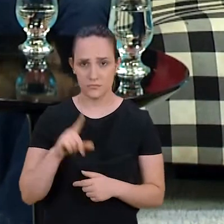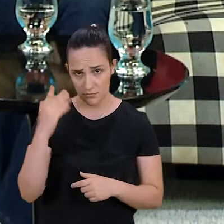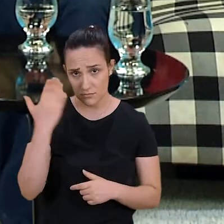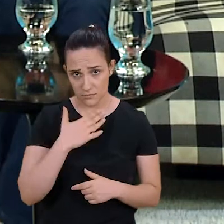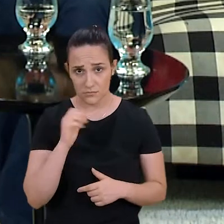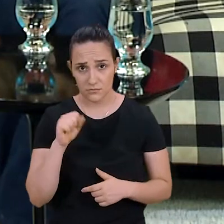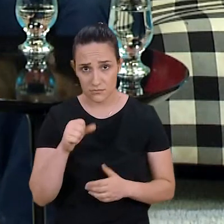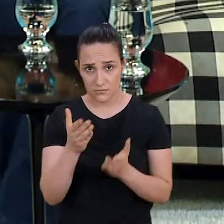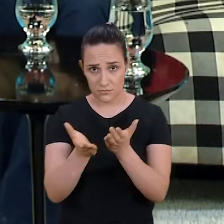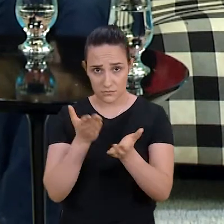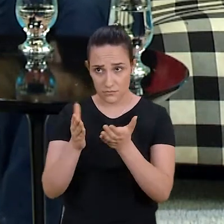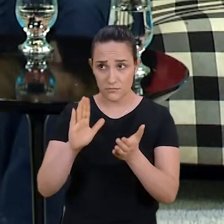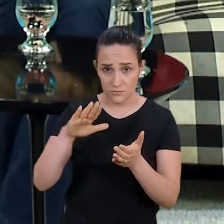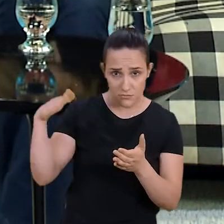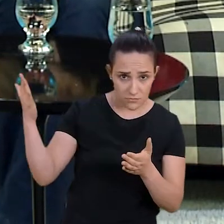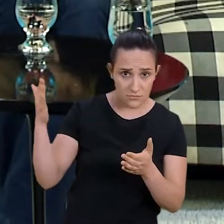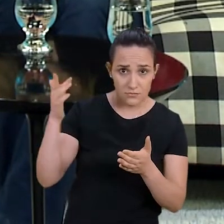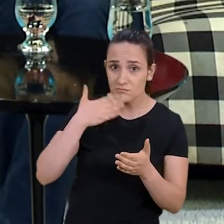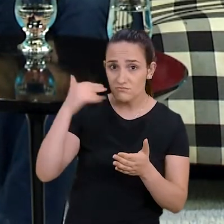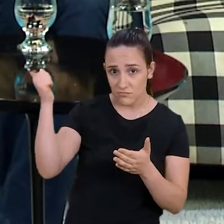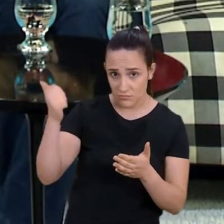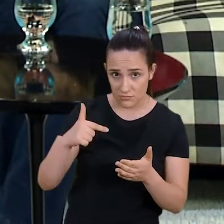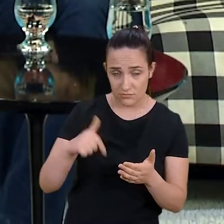comprovadamente o tratamento de lá é melhor do que o daqui?